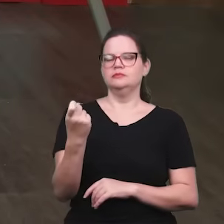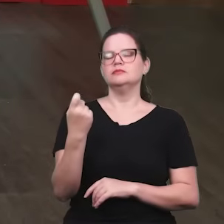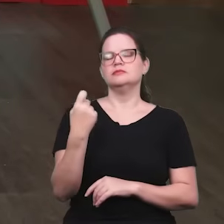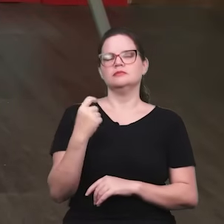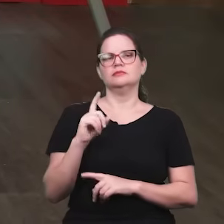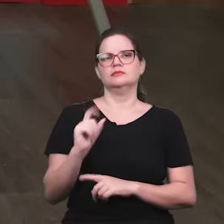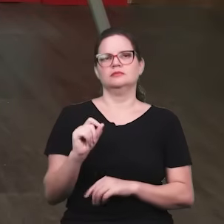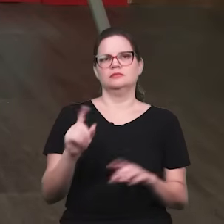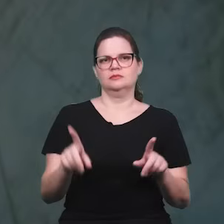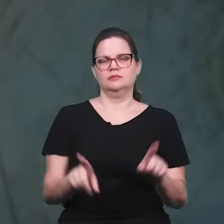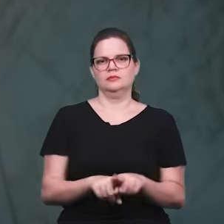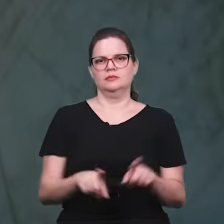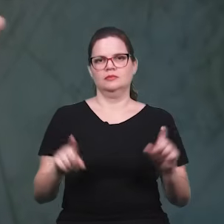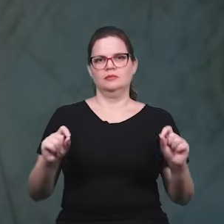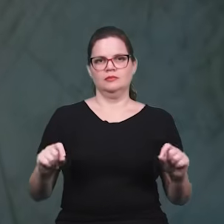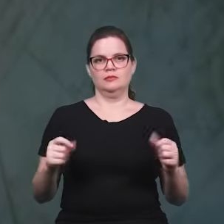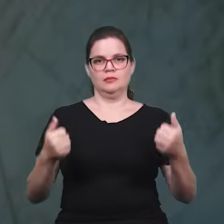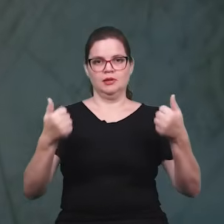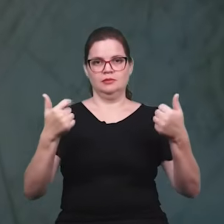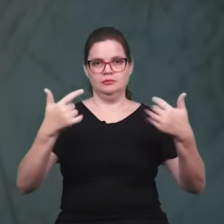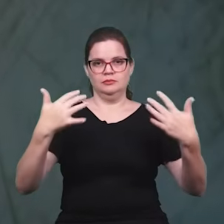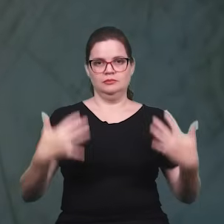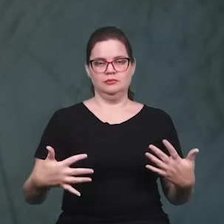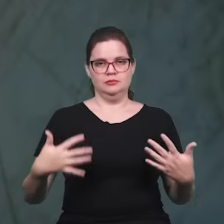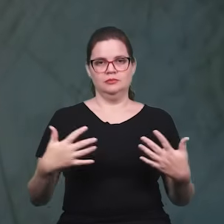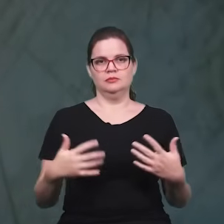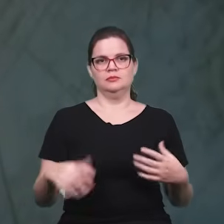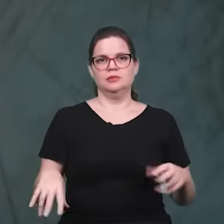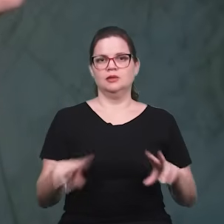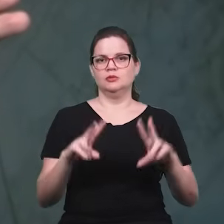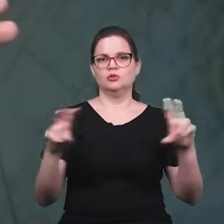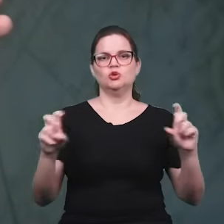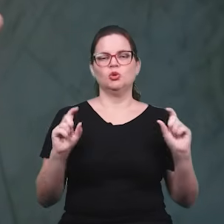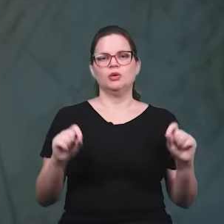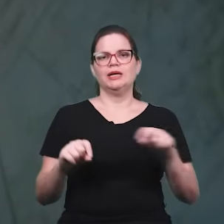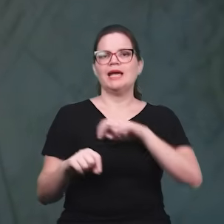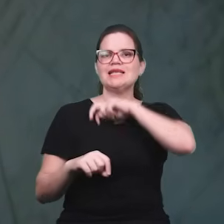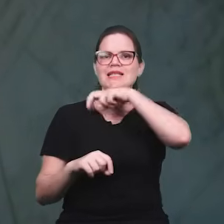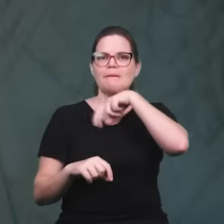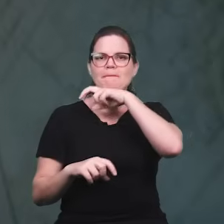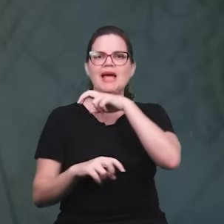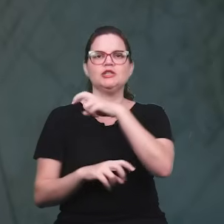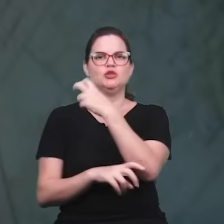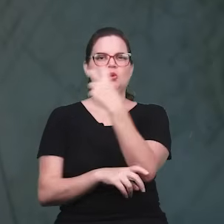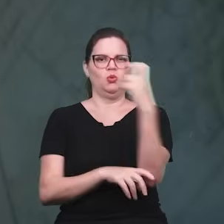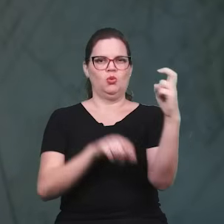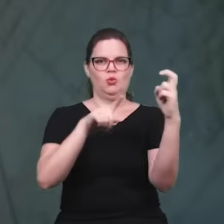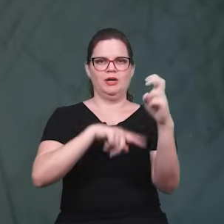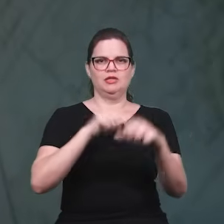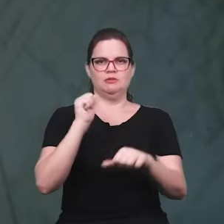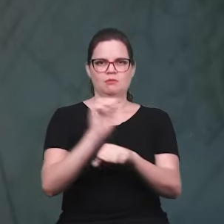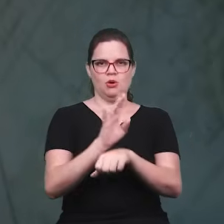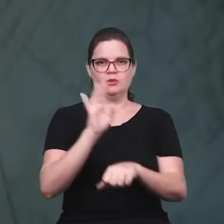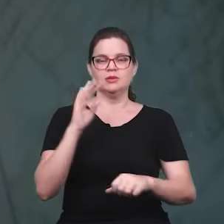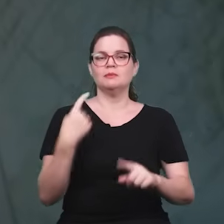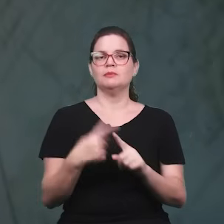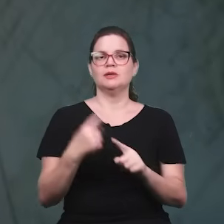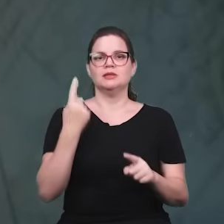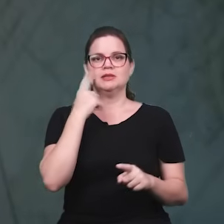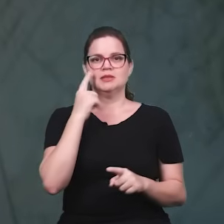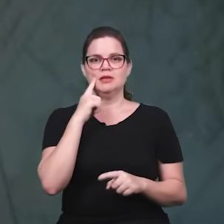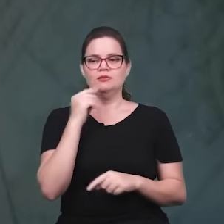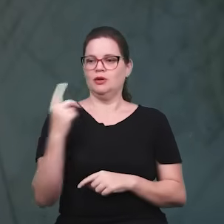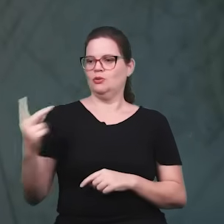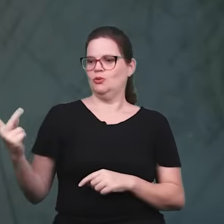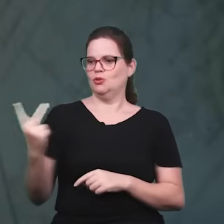que a explanação a respeito do que foi a serpente de bronze vem exatamente num contexto do